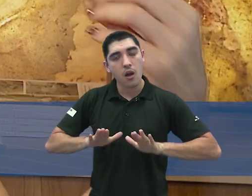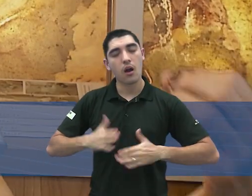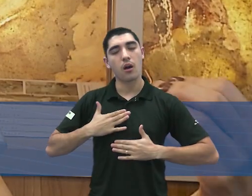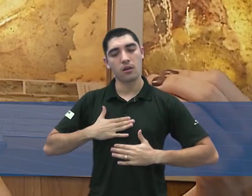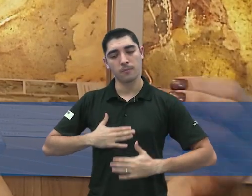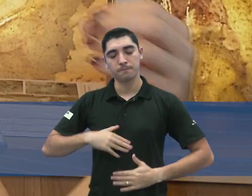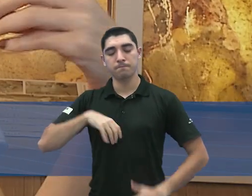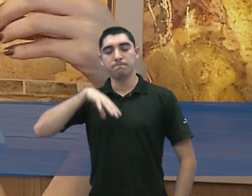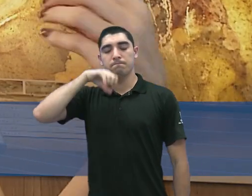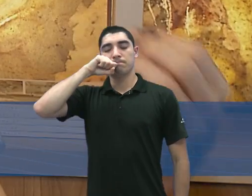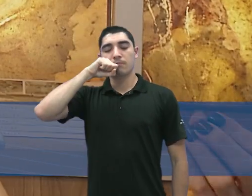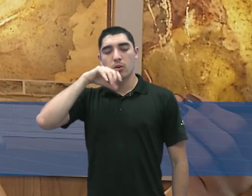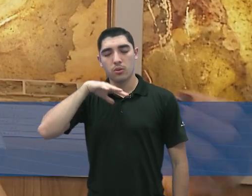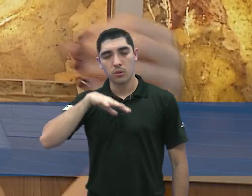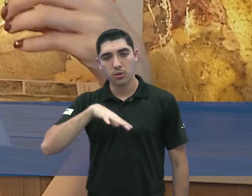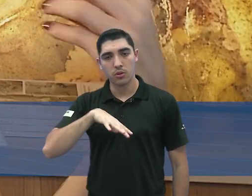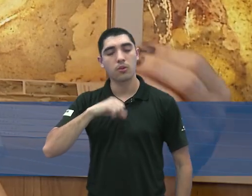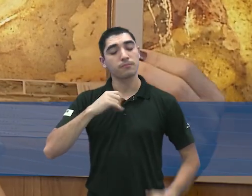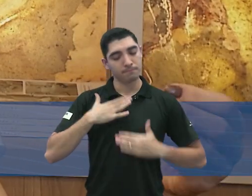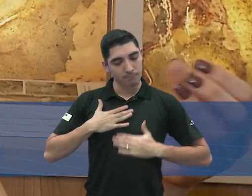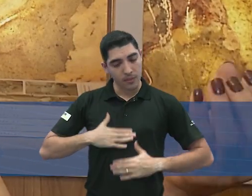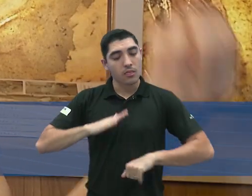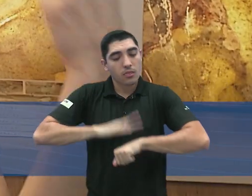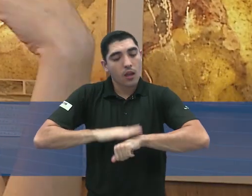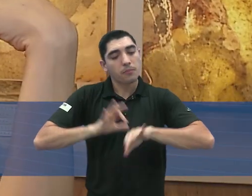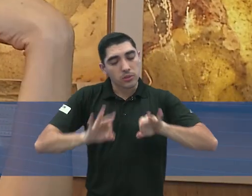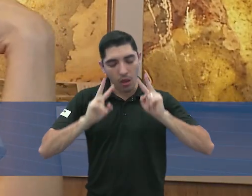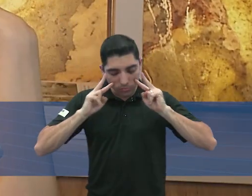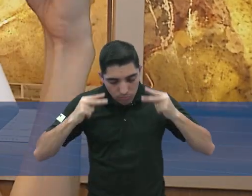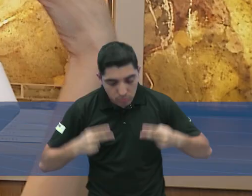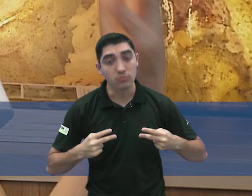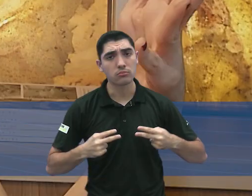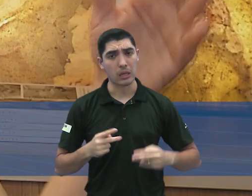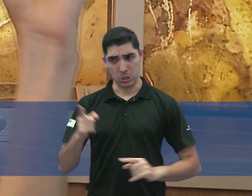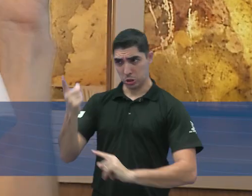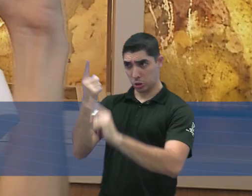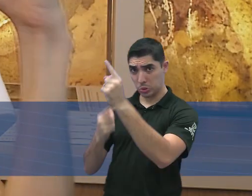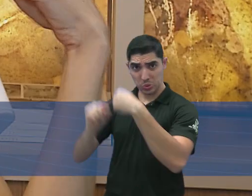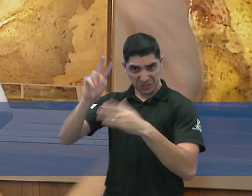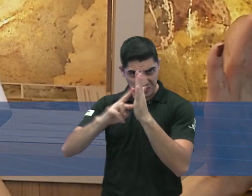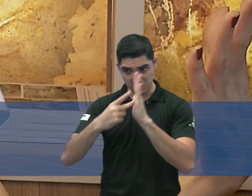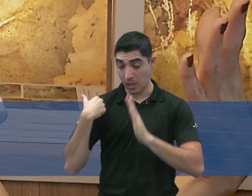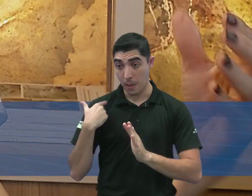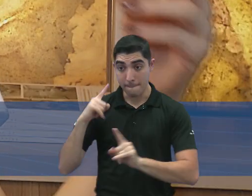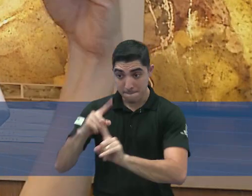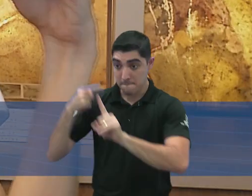e respire. Se dê esse tempo, se permita olhar para si. O sucesso não está em fazer mais, o sucesso